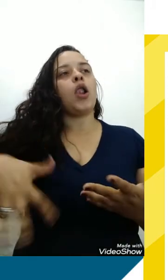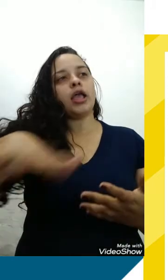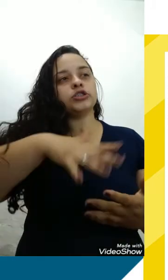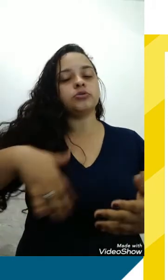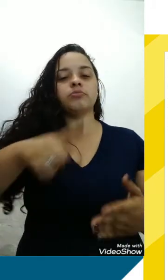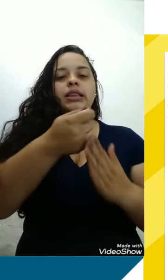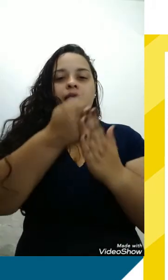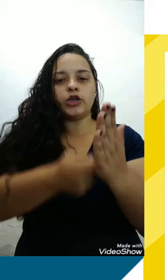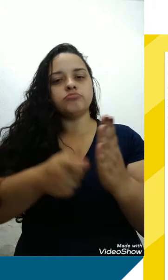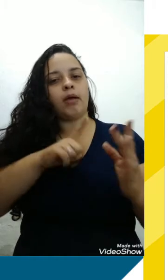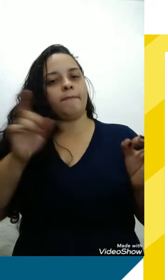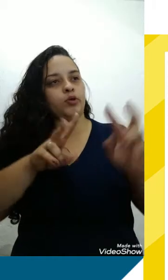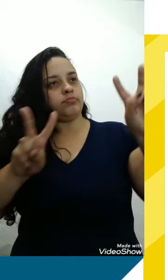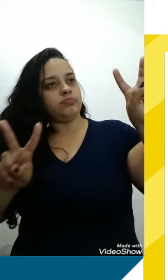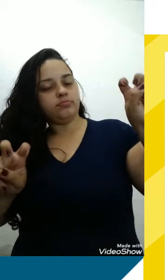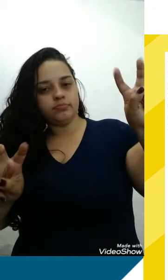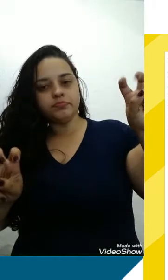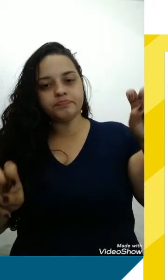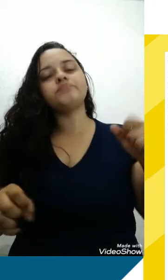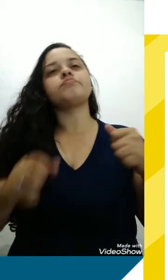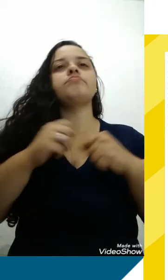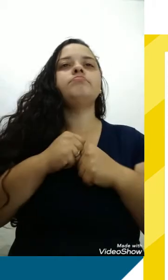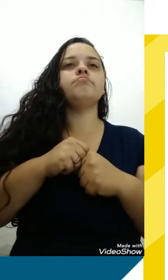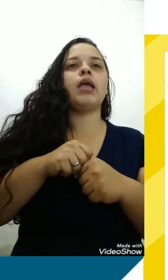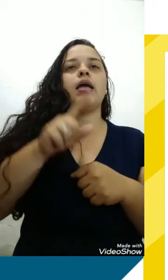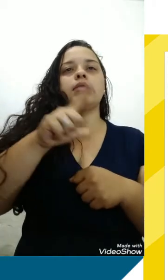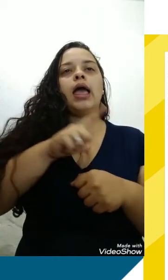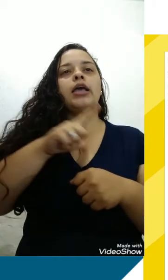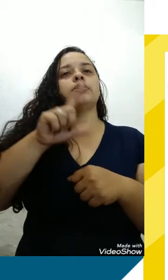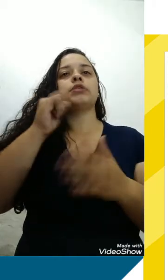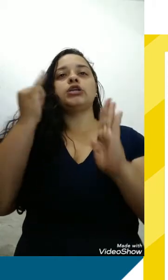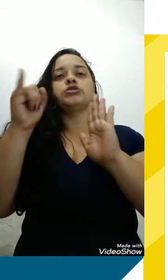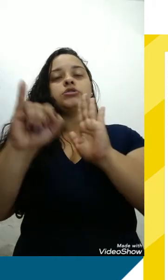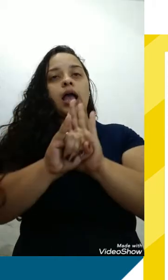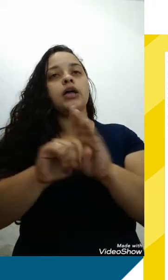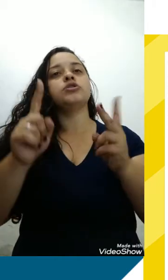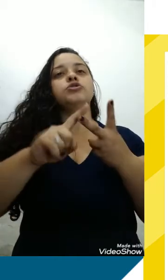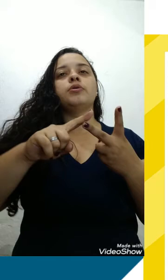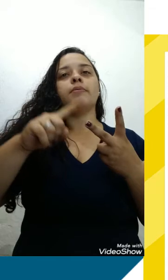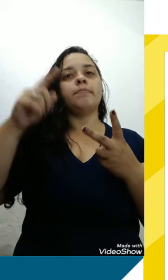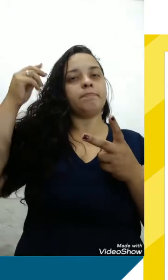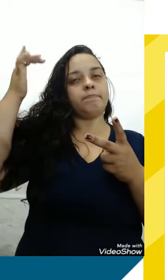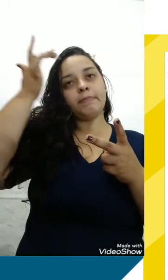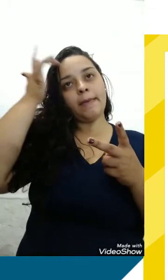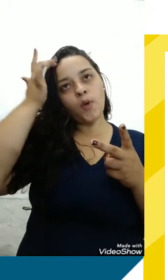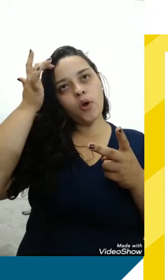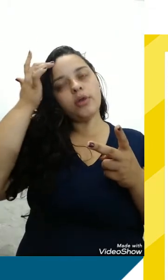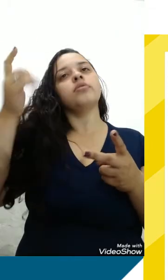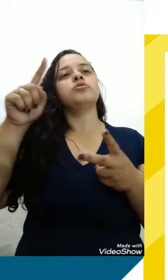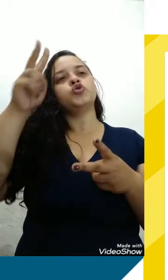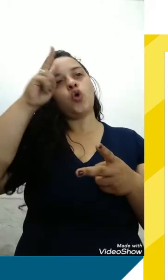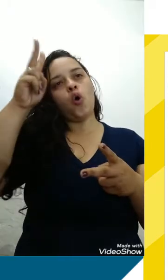livro Identidades, Memórias e Histórias em Terras Africanas. E aí vamos para o enunciado da questão, ver o que ela está pedindo